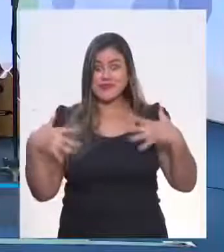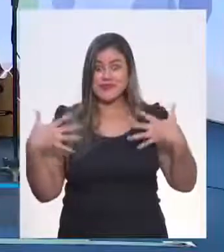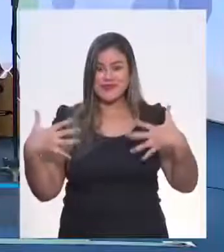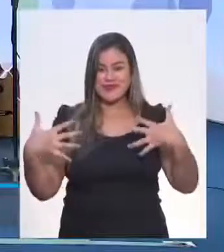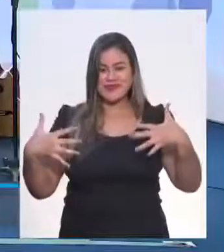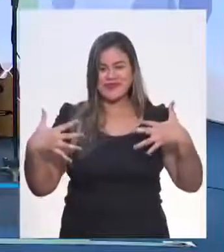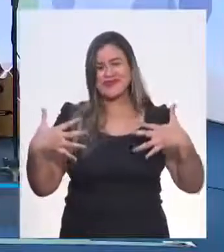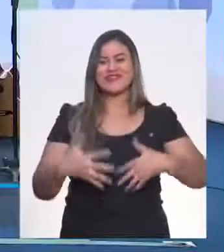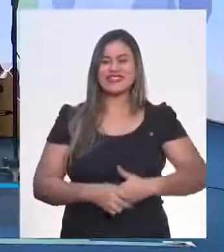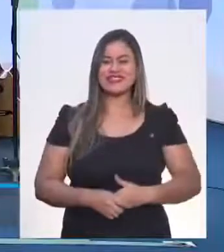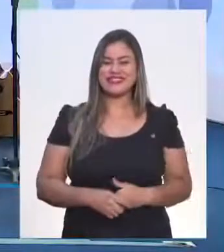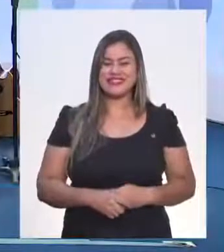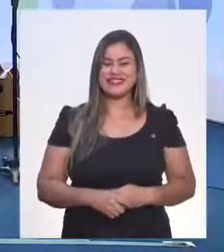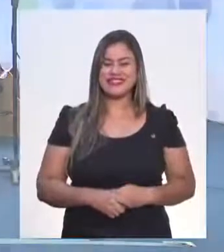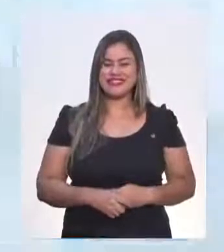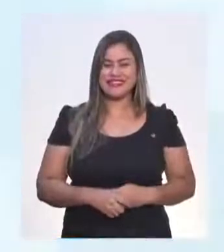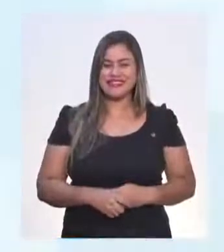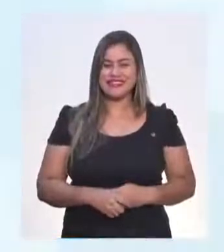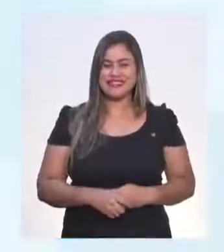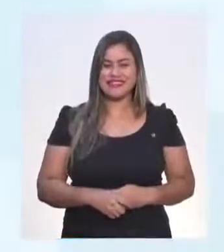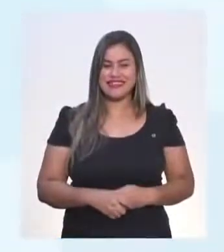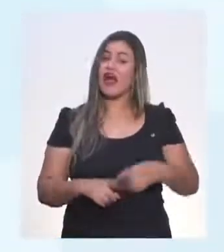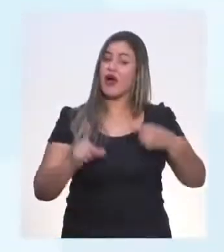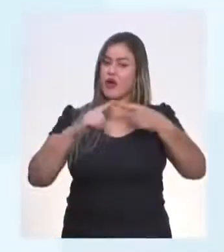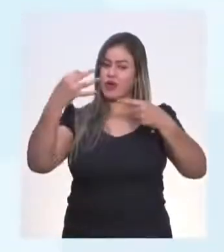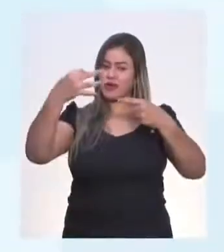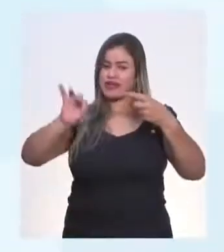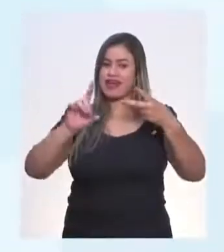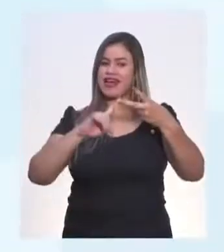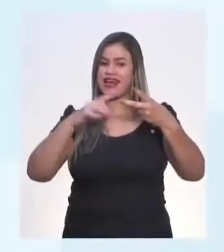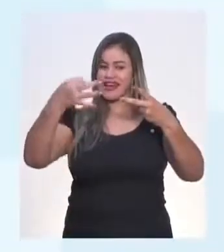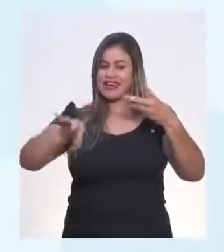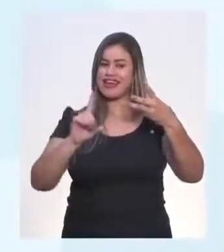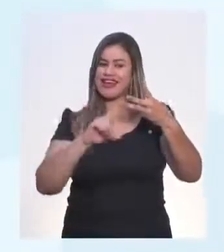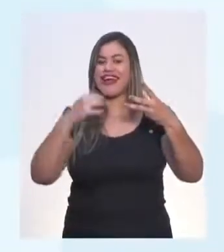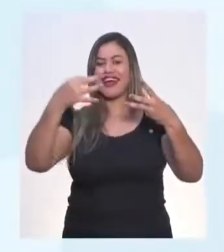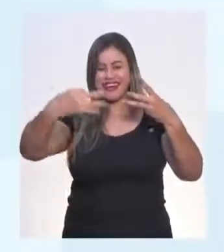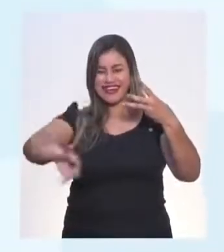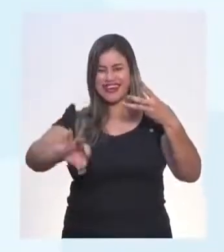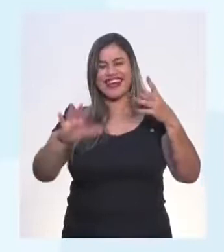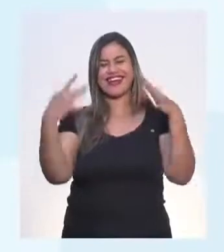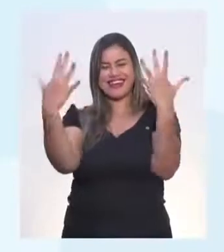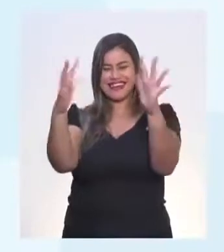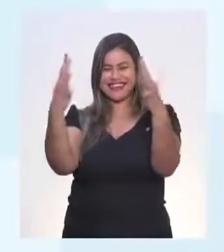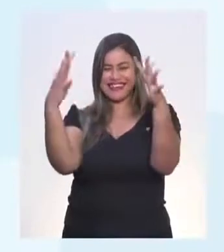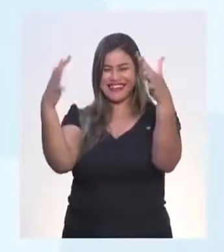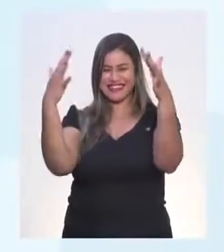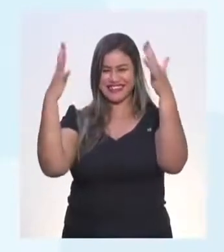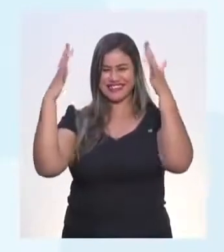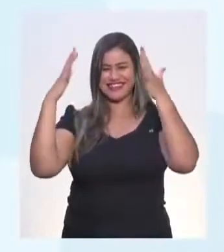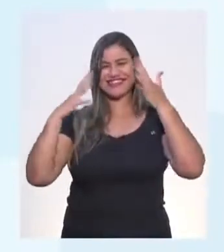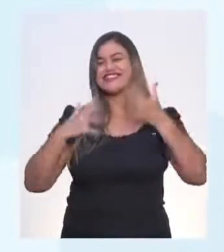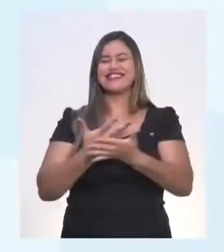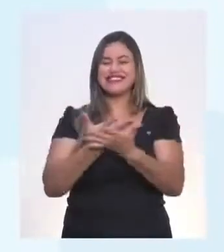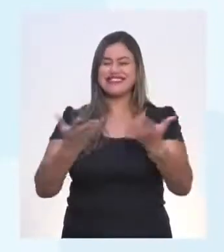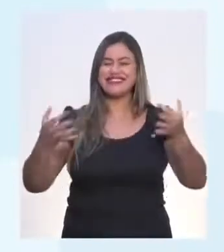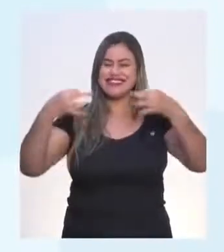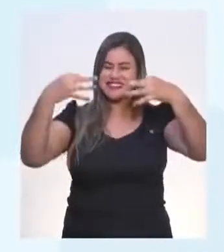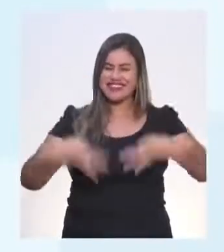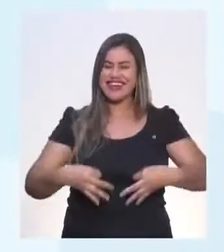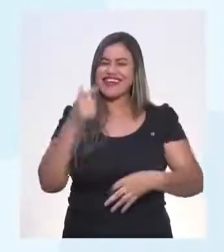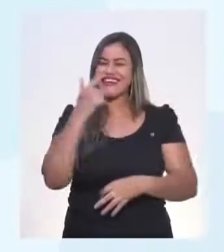vamos pão United Luisa sonza e Arlindo Cruz parabéns para turma que